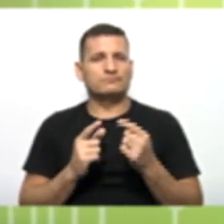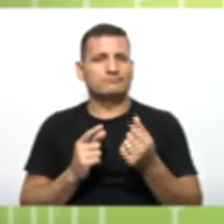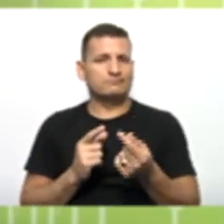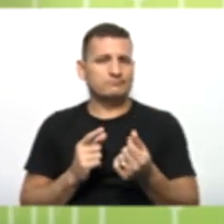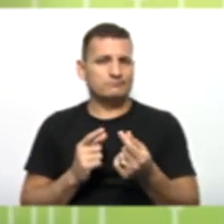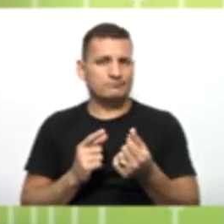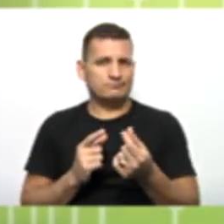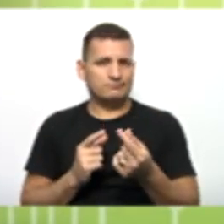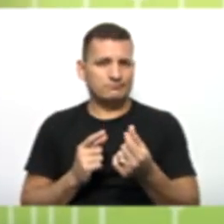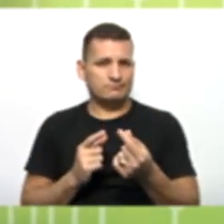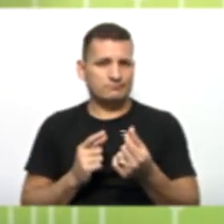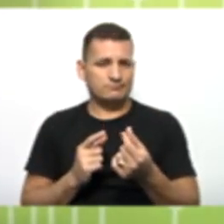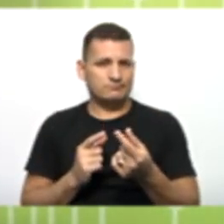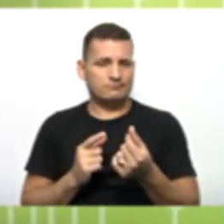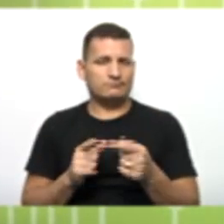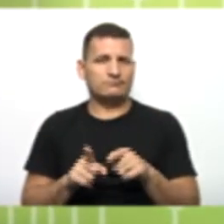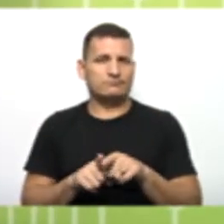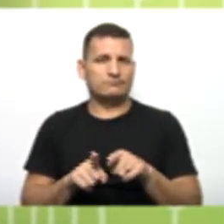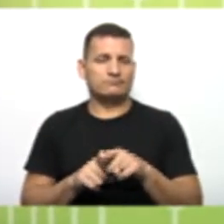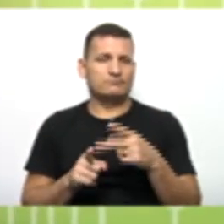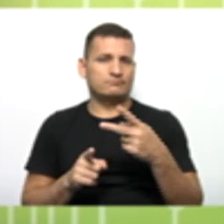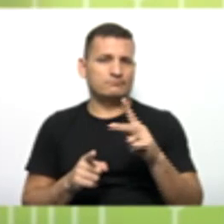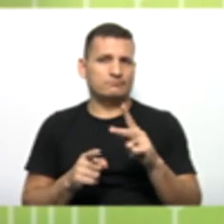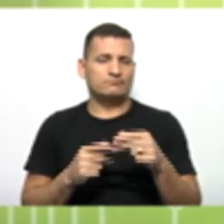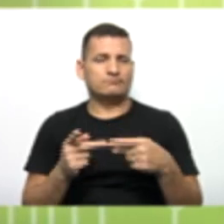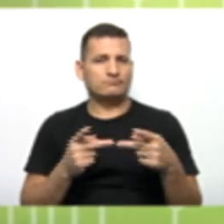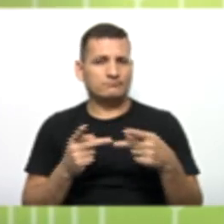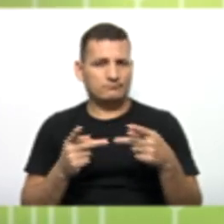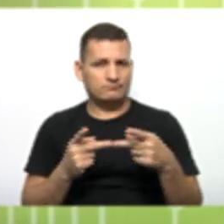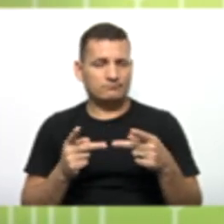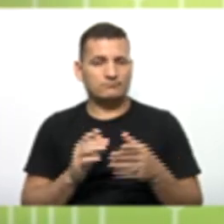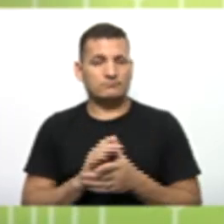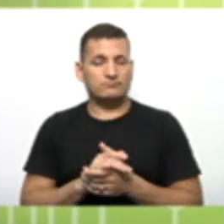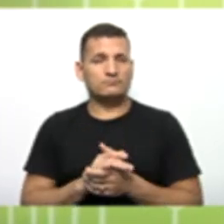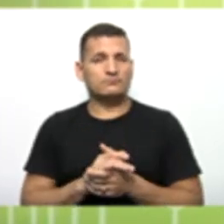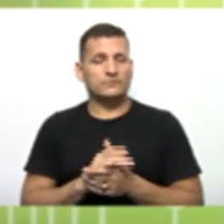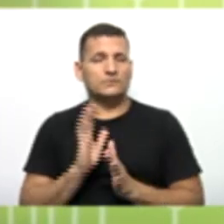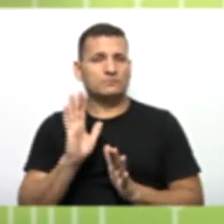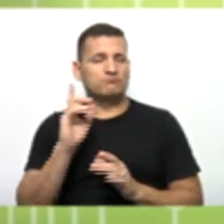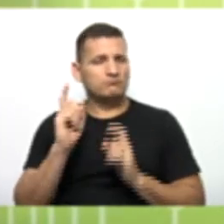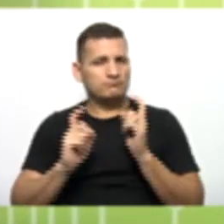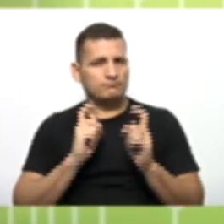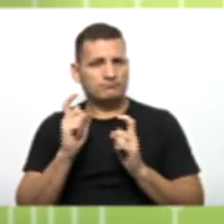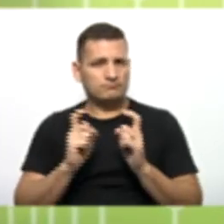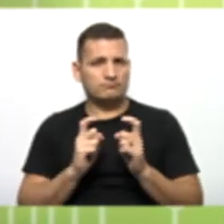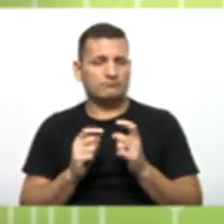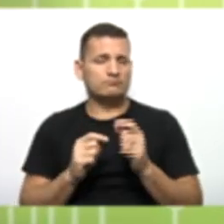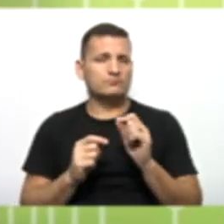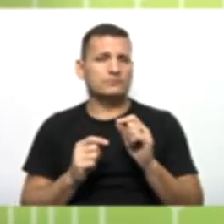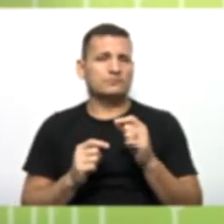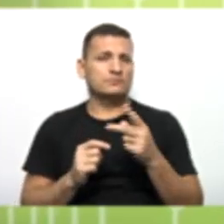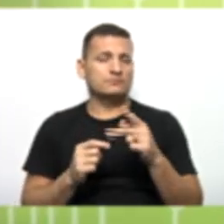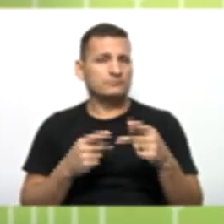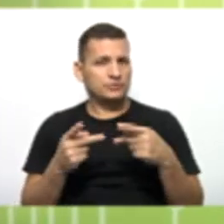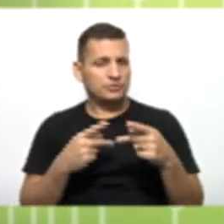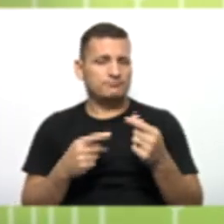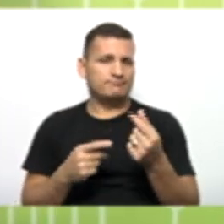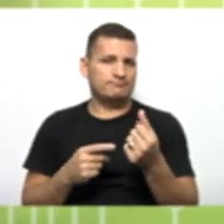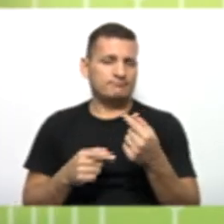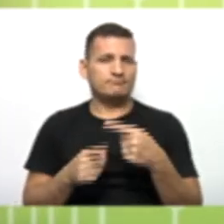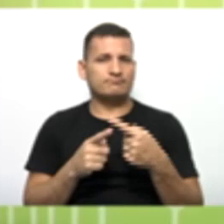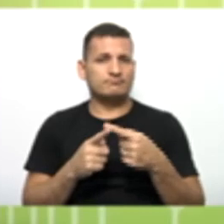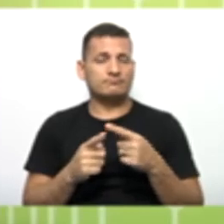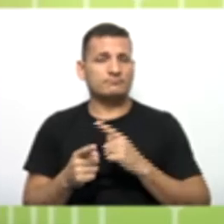capitalizar o seu projeto. Essa é uma preocupação minha, gente, ao capitalizar o seu projeto, porque tem